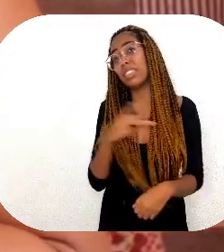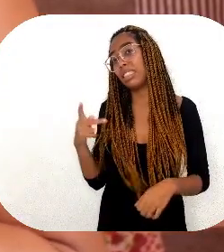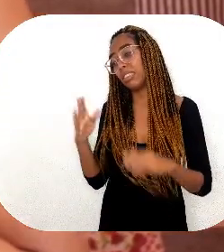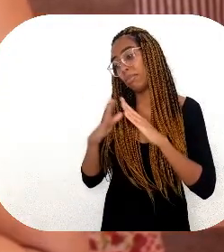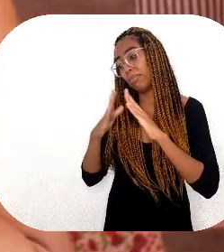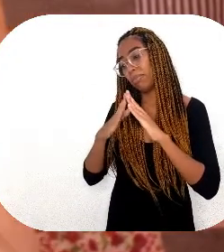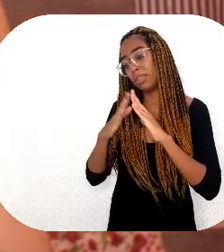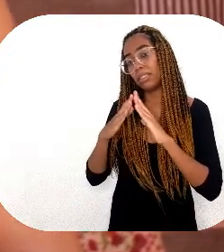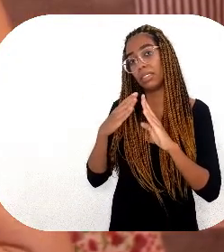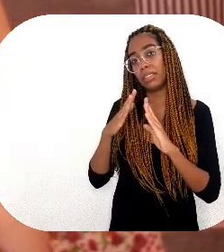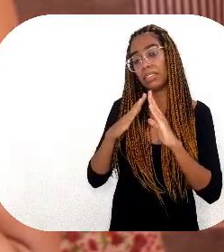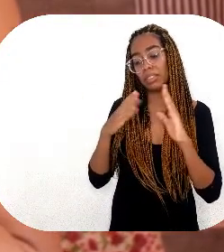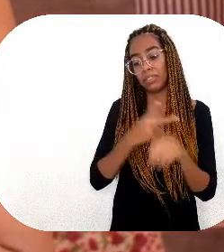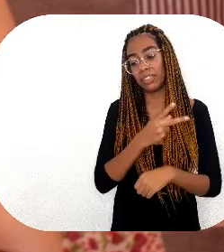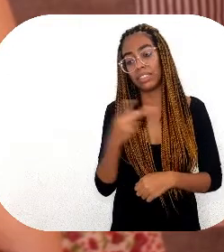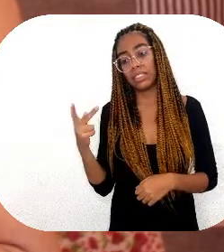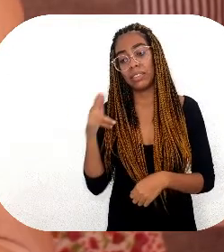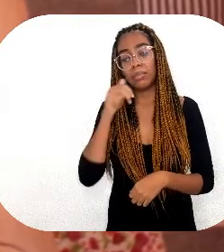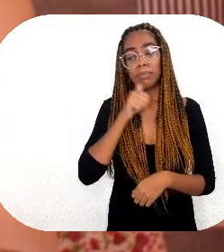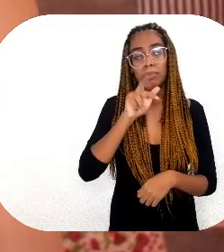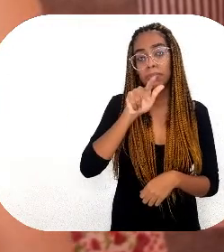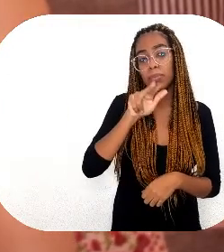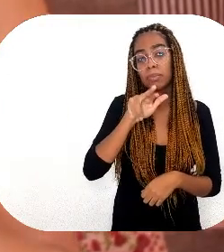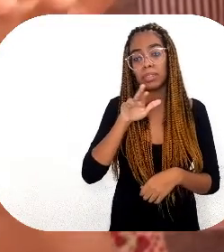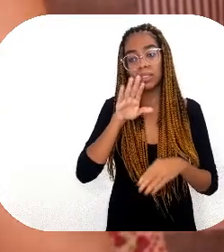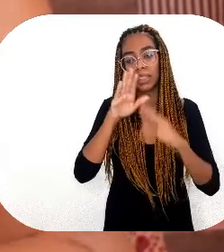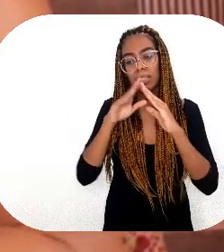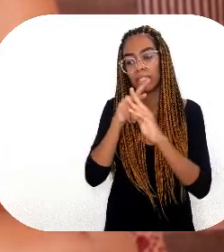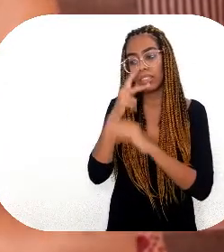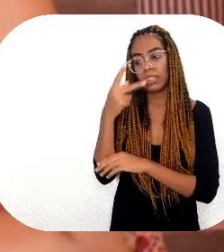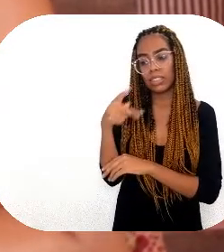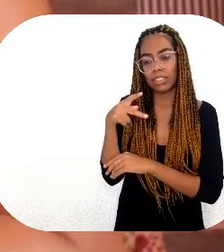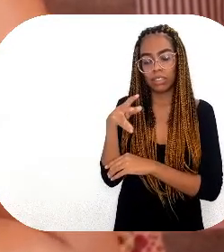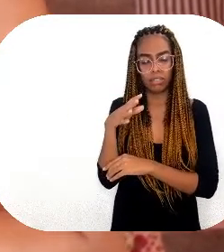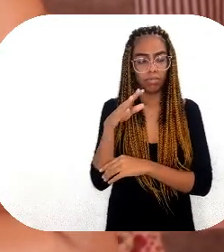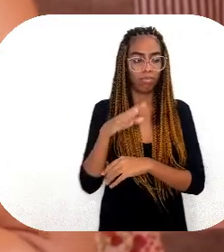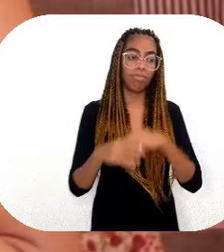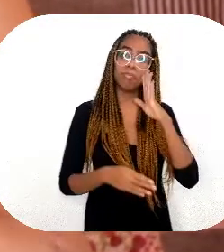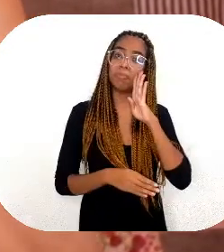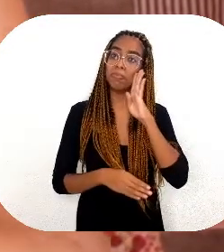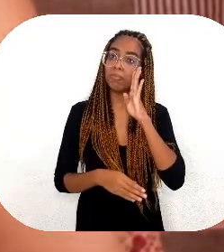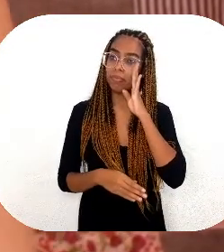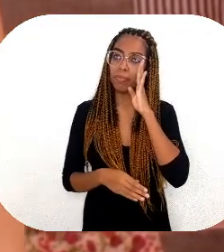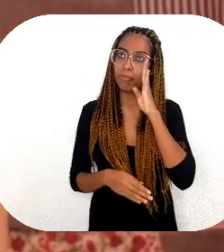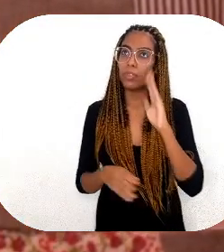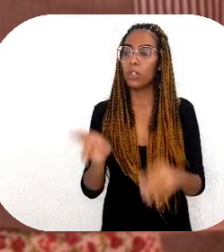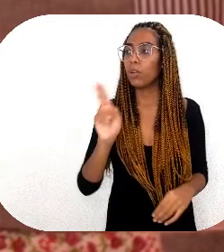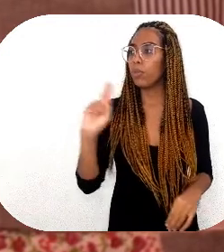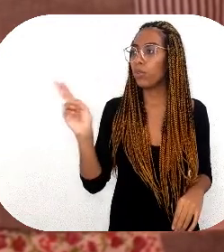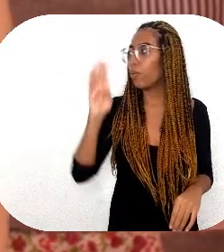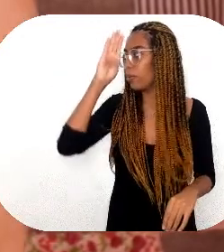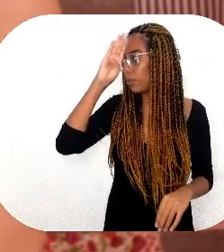Eu... Ah, sim, eu fui visitar a minha irmã. A minha irmã teve filhote, sabe? E eu fui lá visitar,